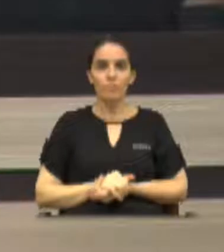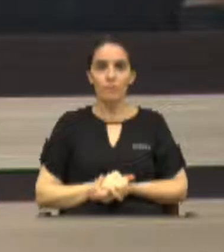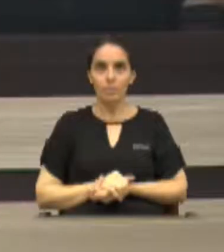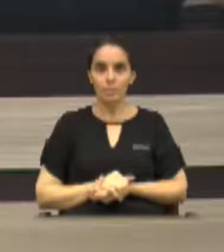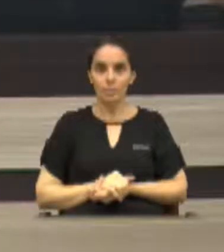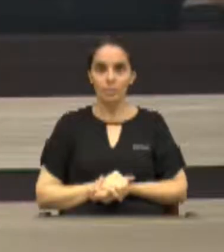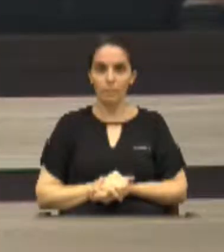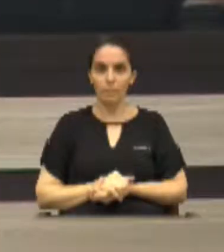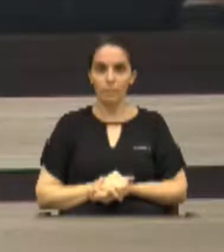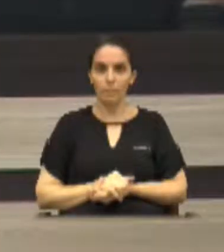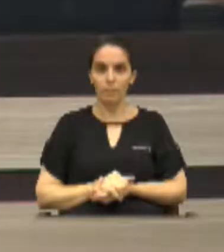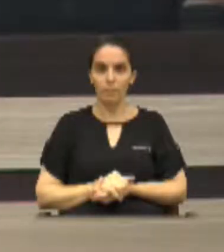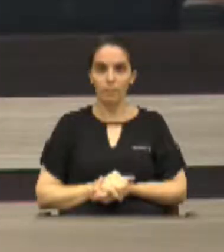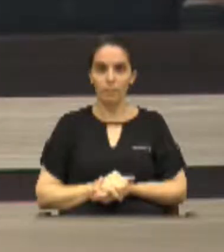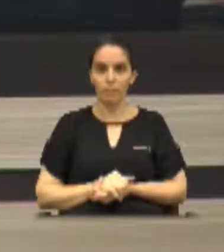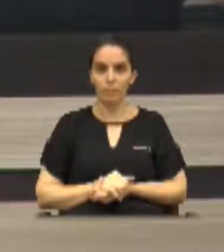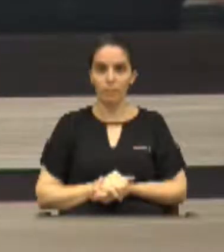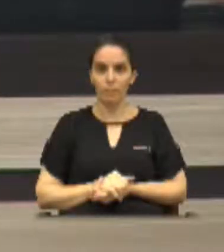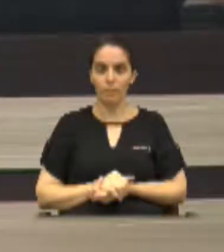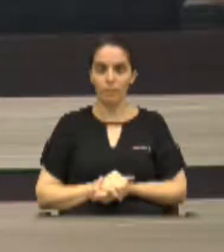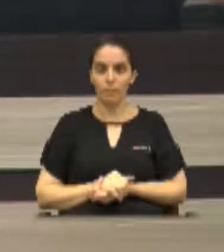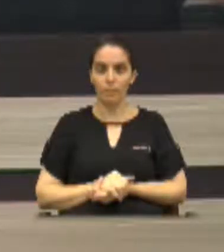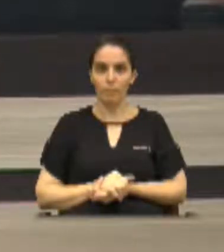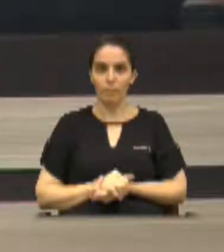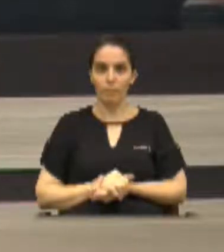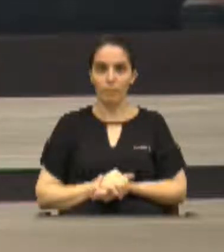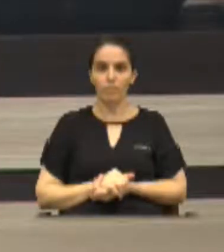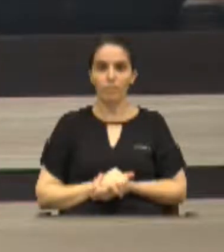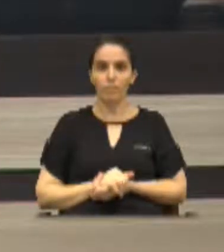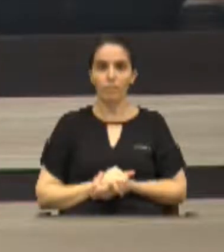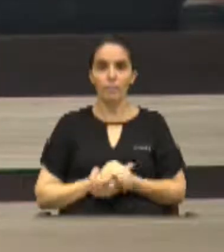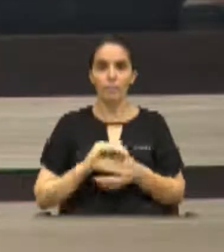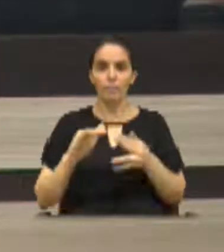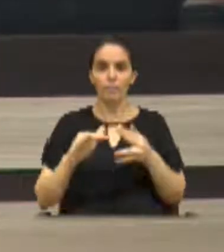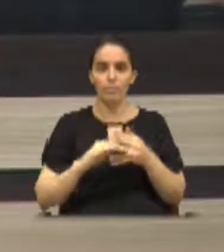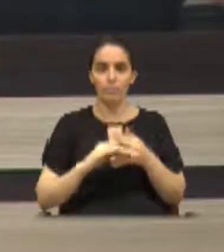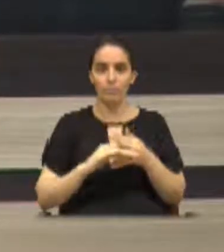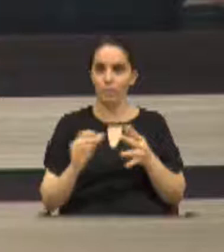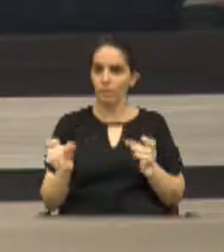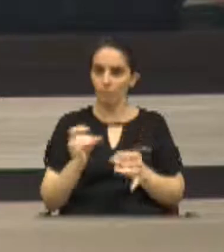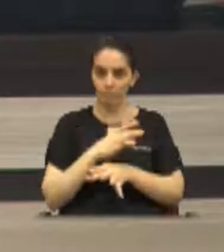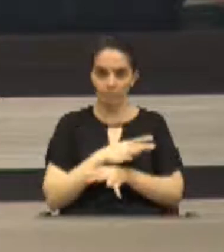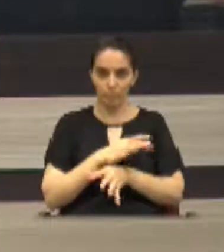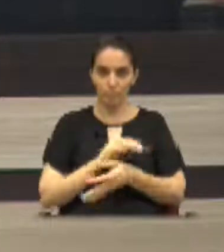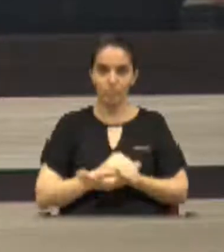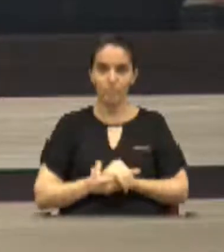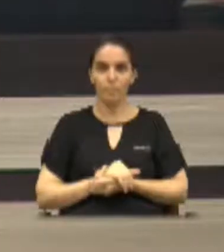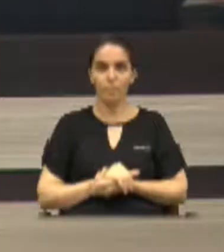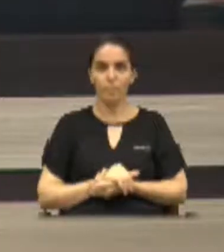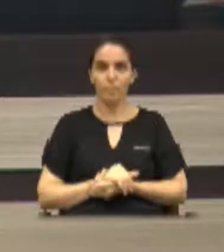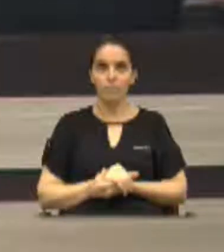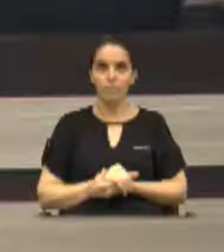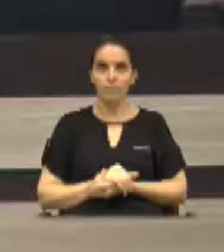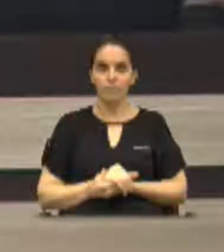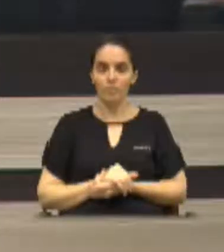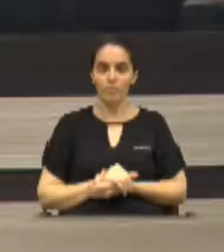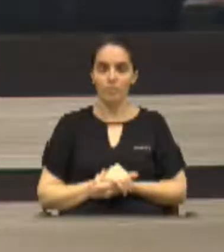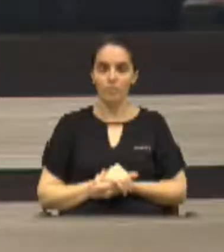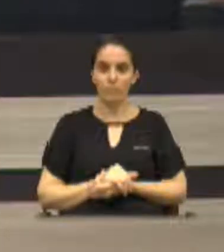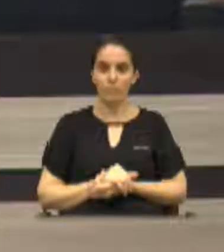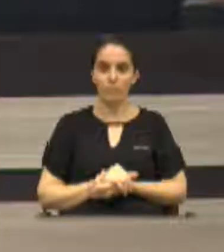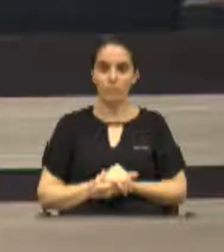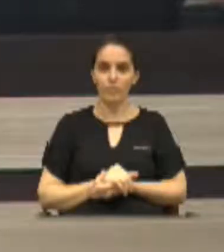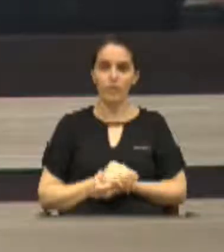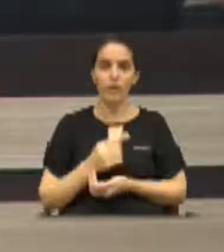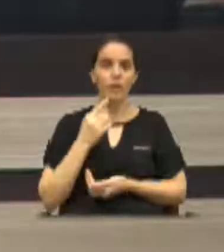Eu recebo esse requerimento e encerro o intervalo regimental. Questão de ordem, senhor presidente. Questão de ordem do